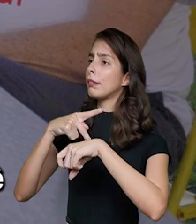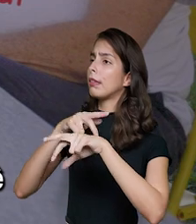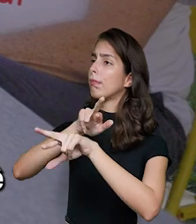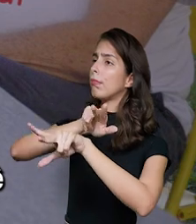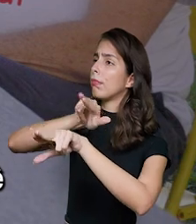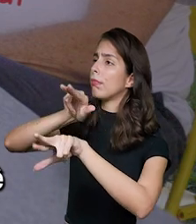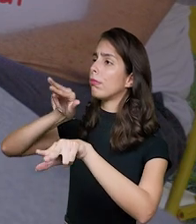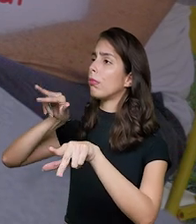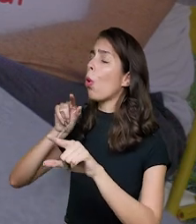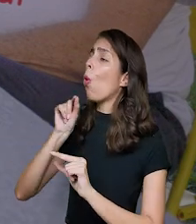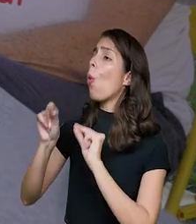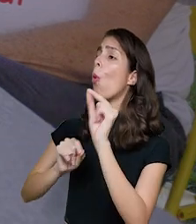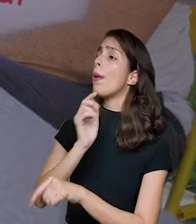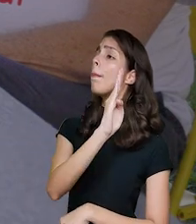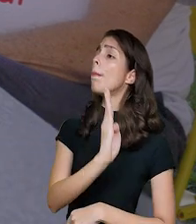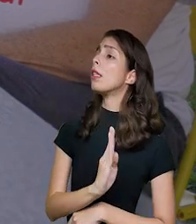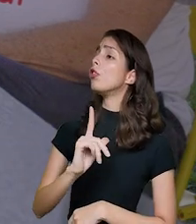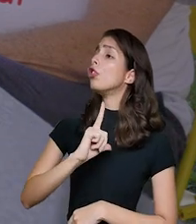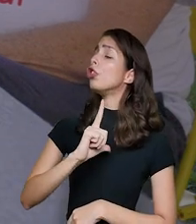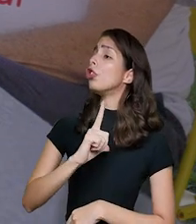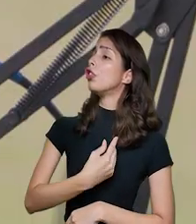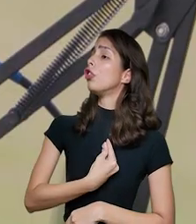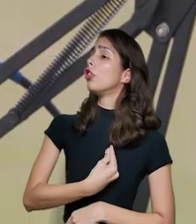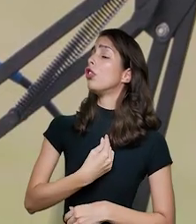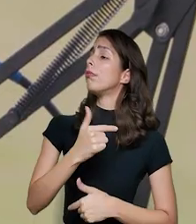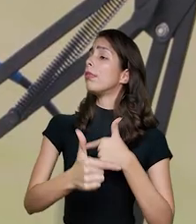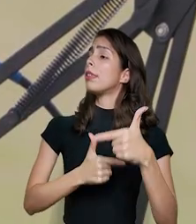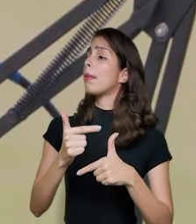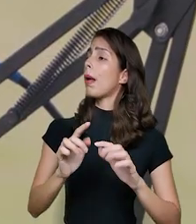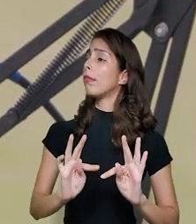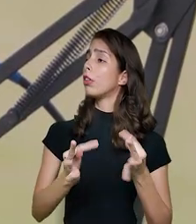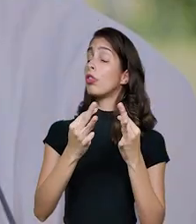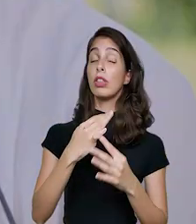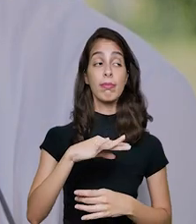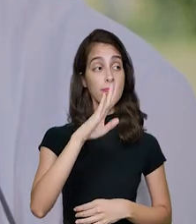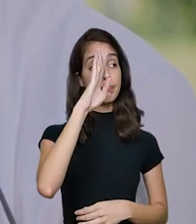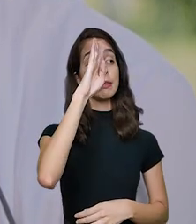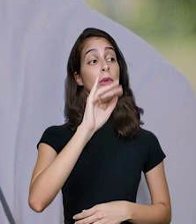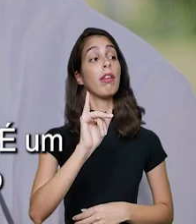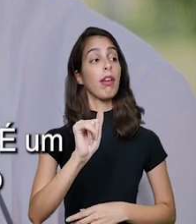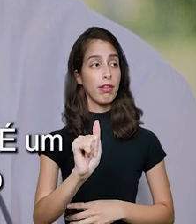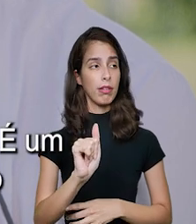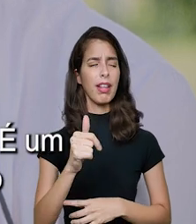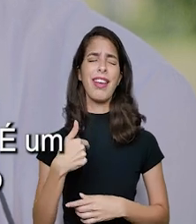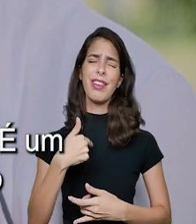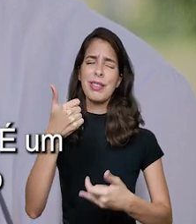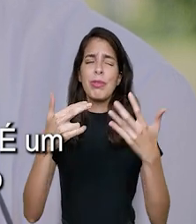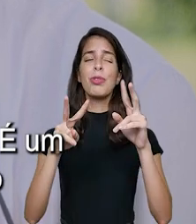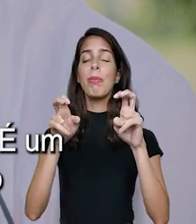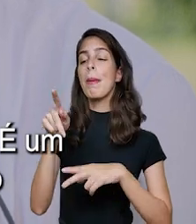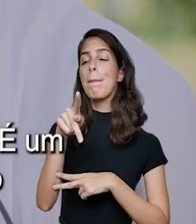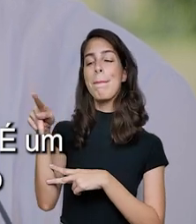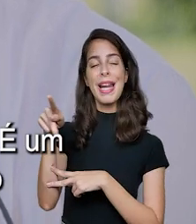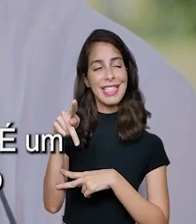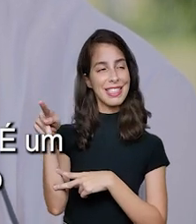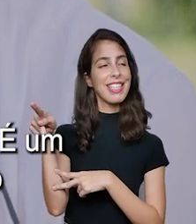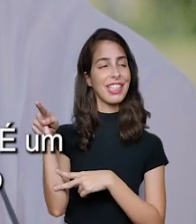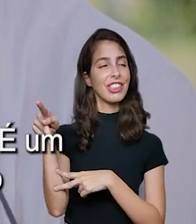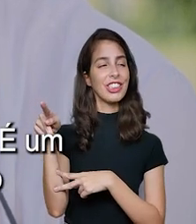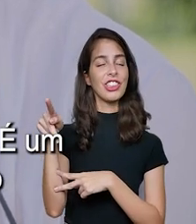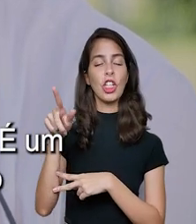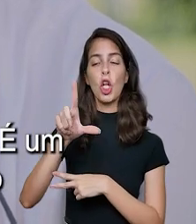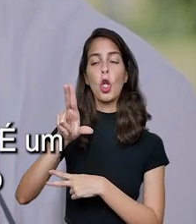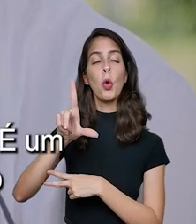tecnologia entende como você colocou de Inteligência Artificial ahum Então você veja eu tô falando primeiro do presidente Lula porque é um pensamento não